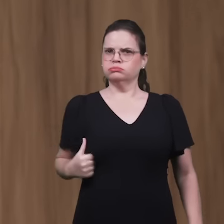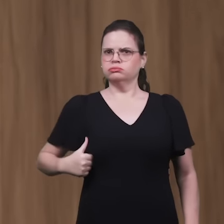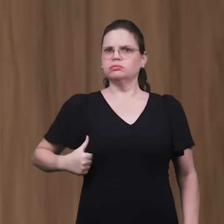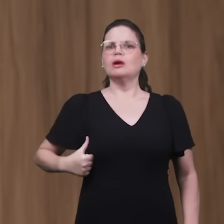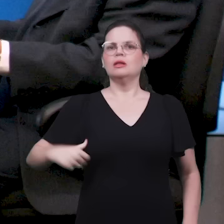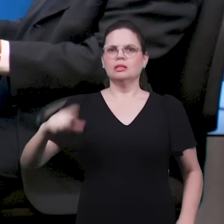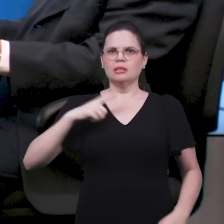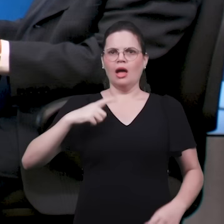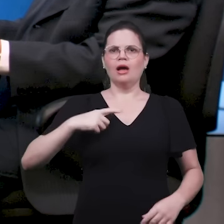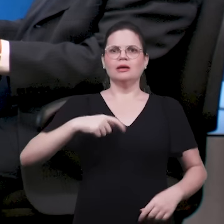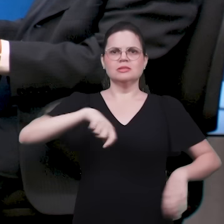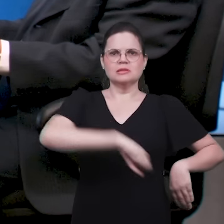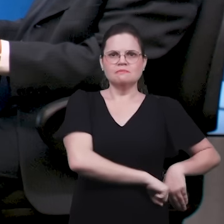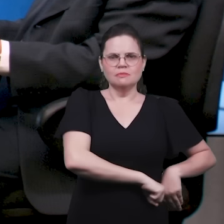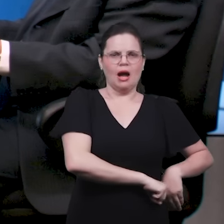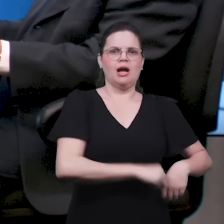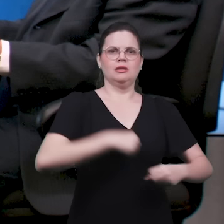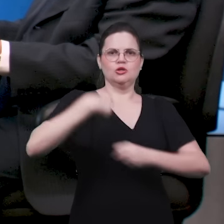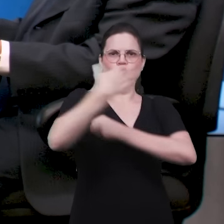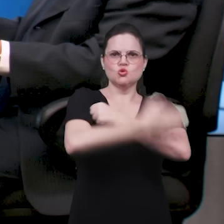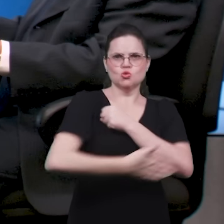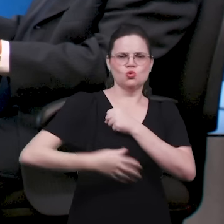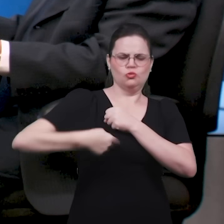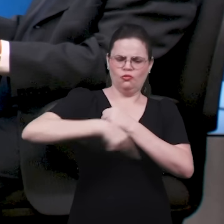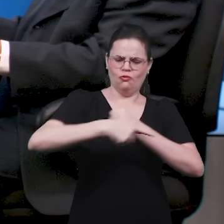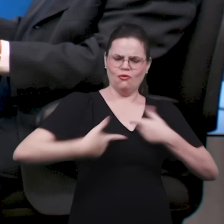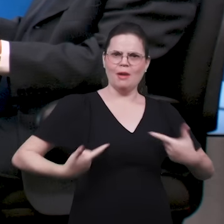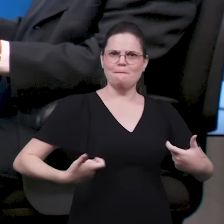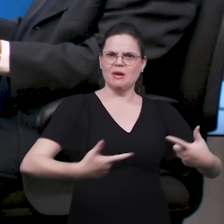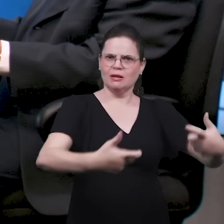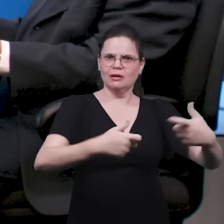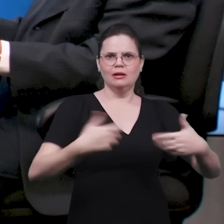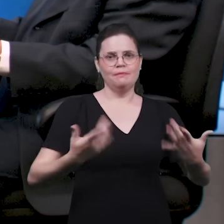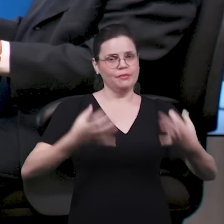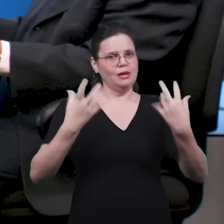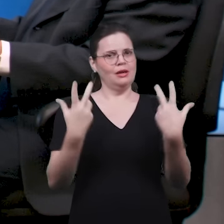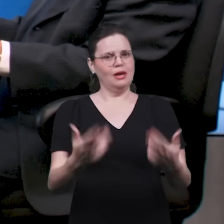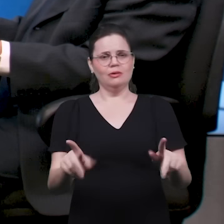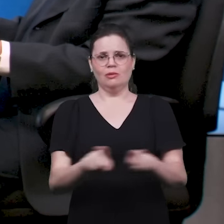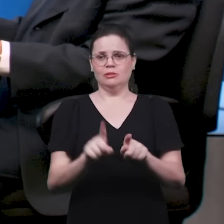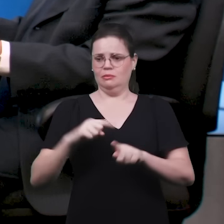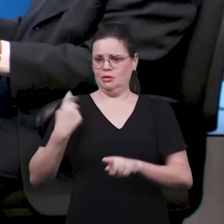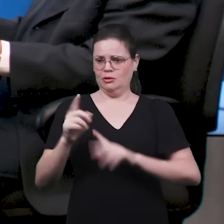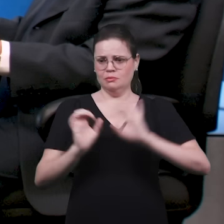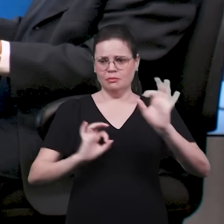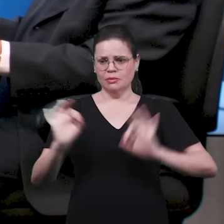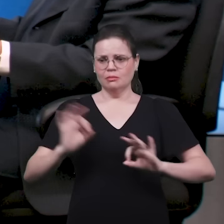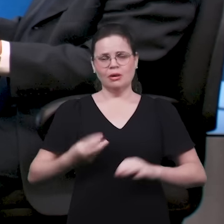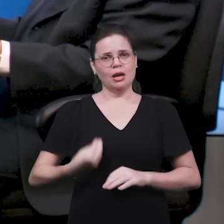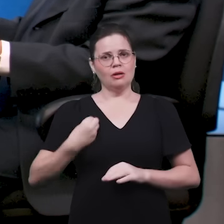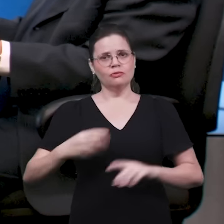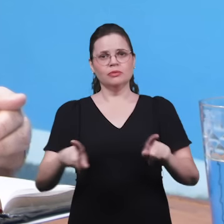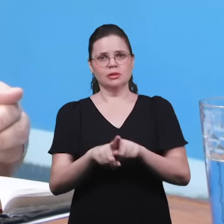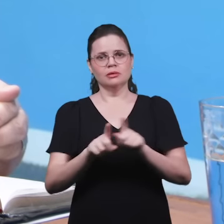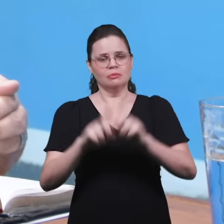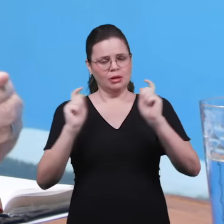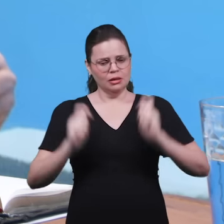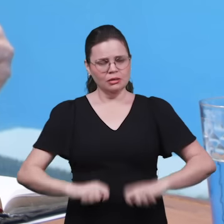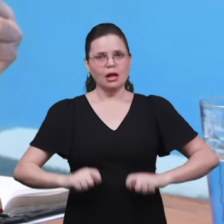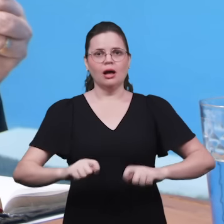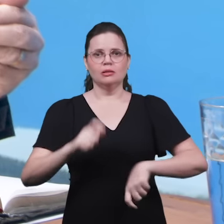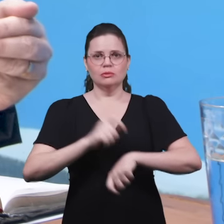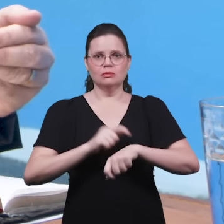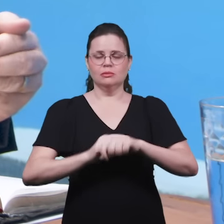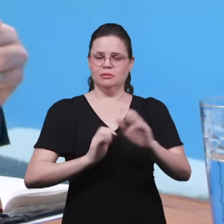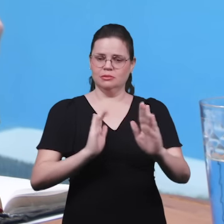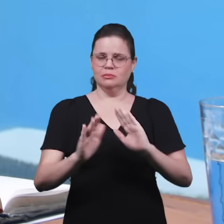né? É muito importante esse aspecto. O louvor, ele vai libertando as nossas vidas para